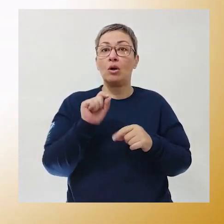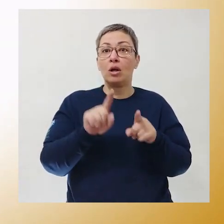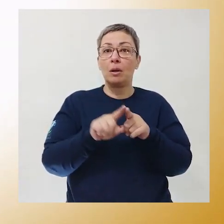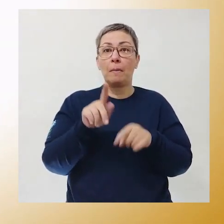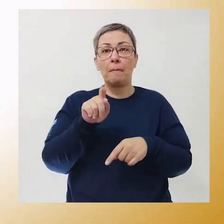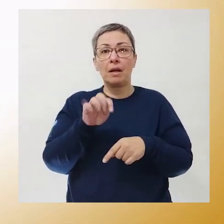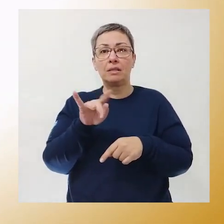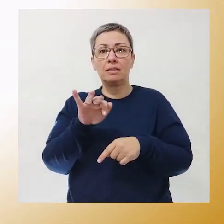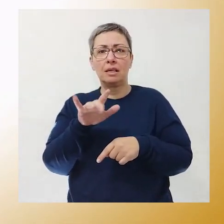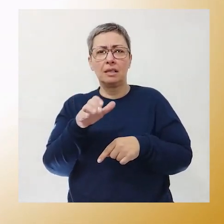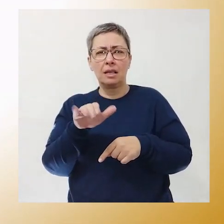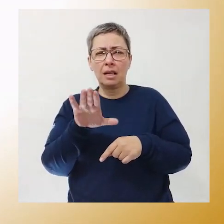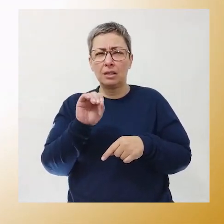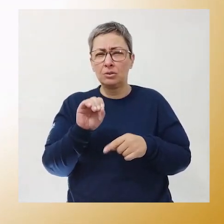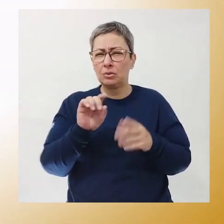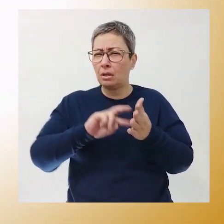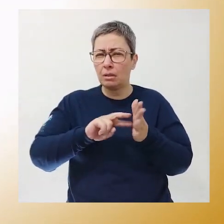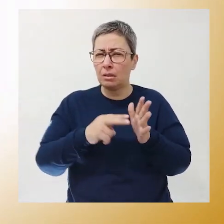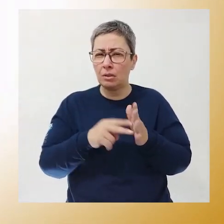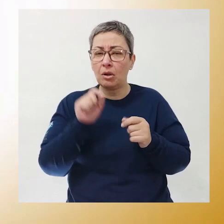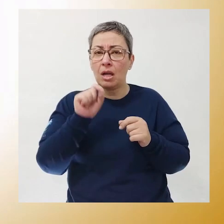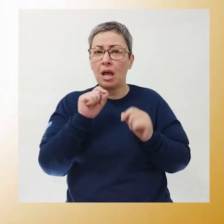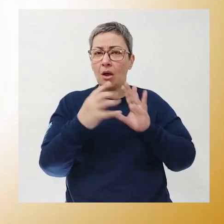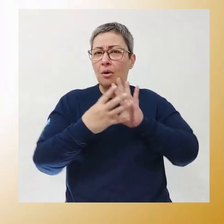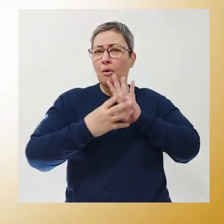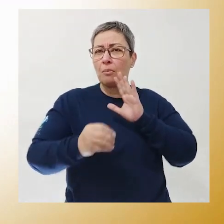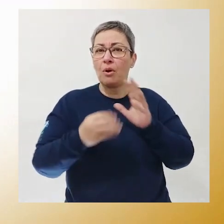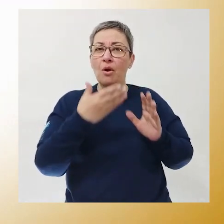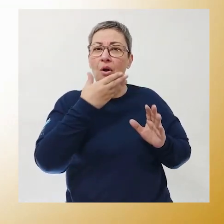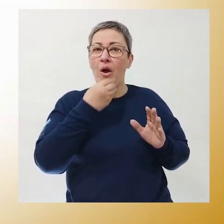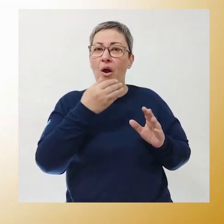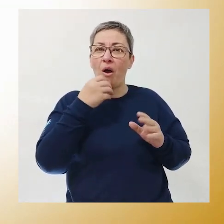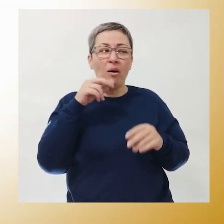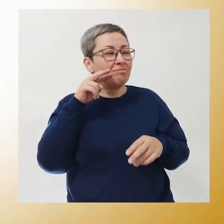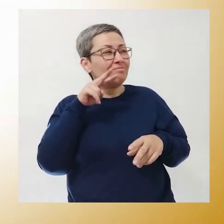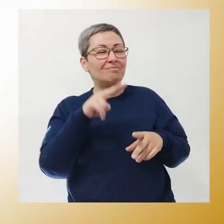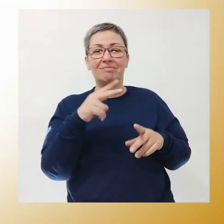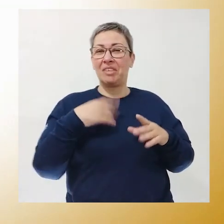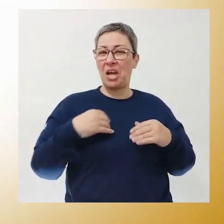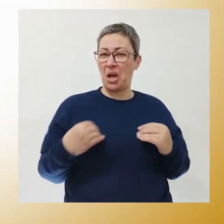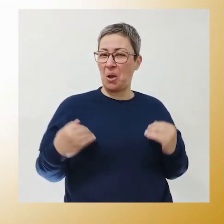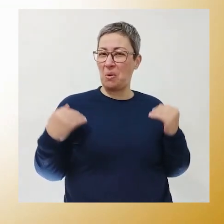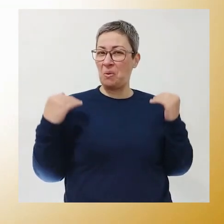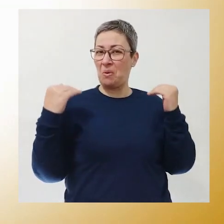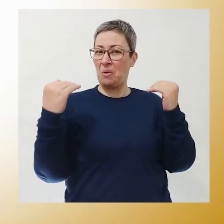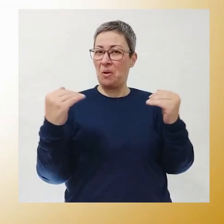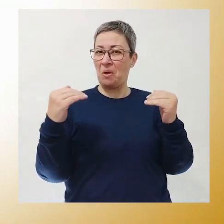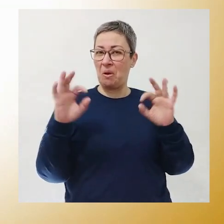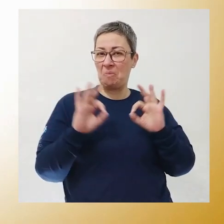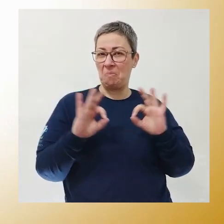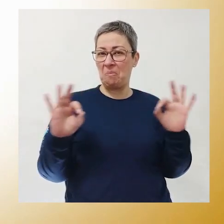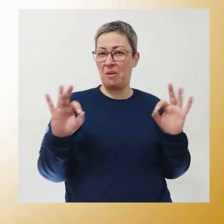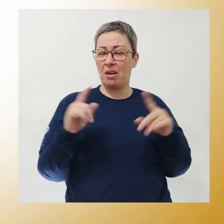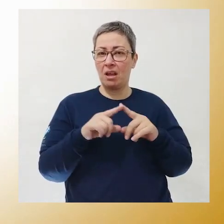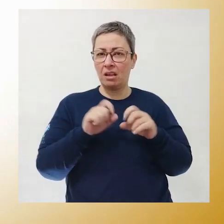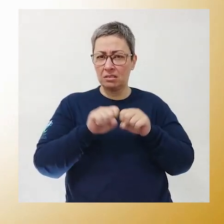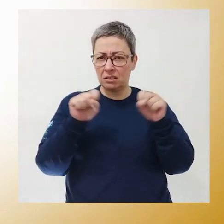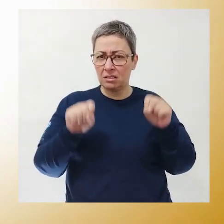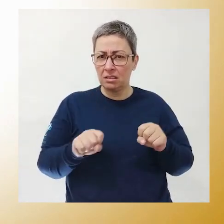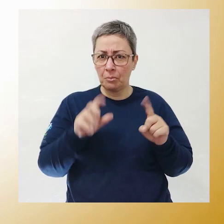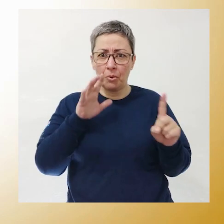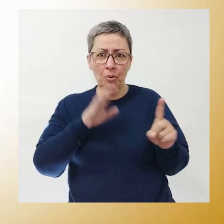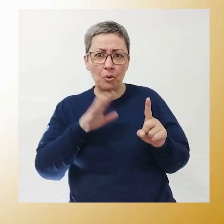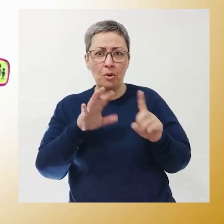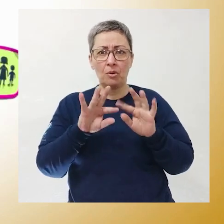no patriarcado. Você sabe o que é? É o modelo em que o homem é visto como a autoridade máxima. Esse